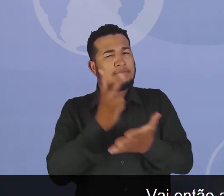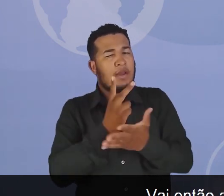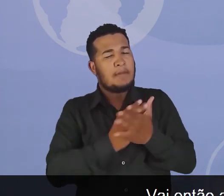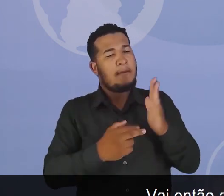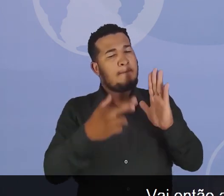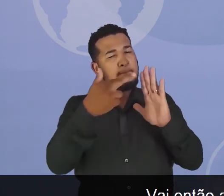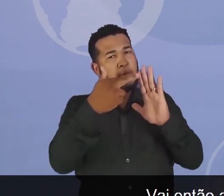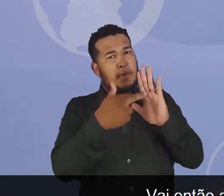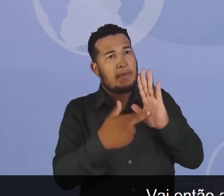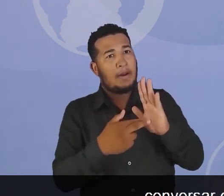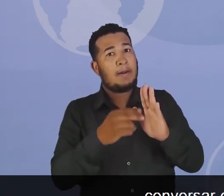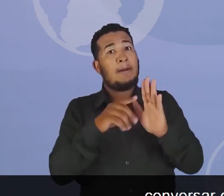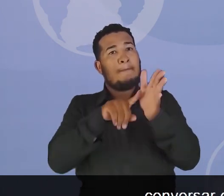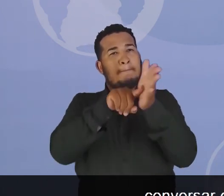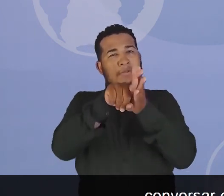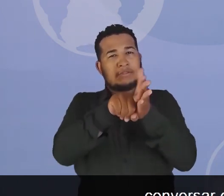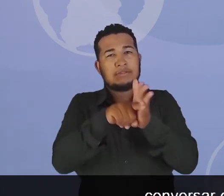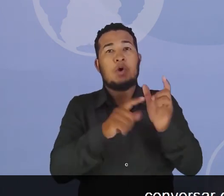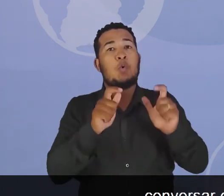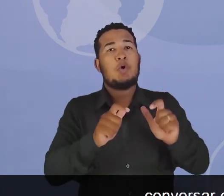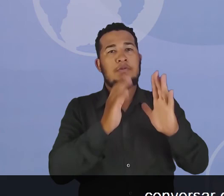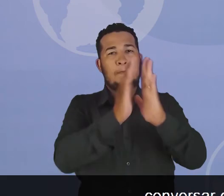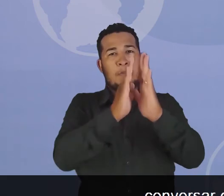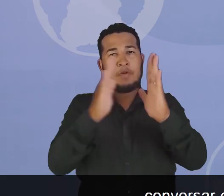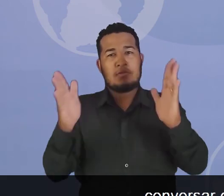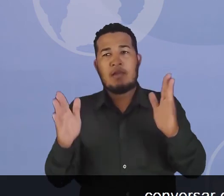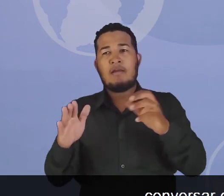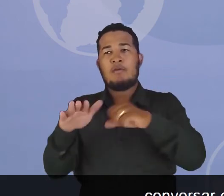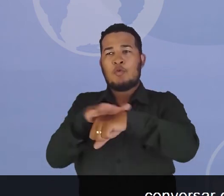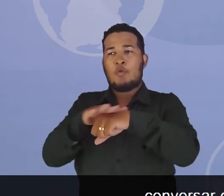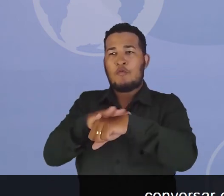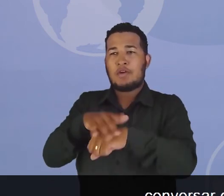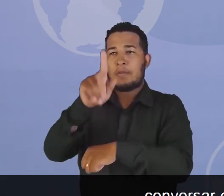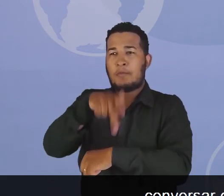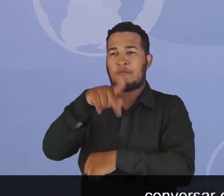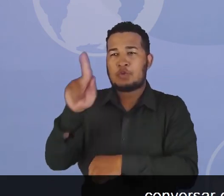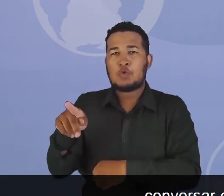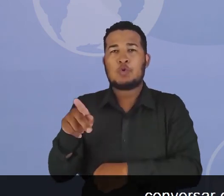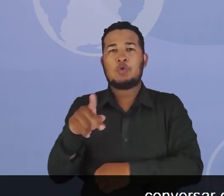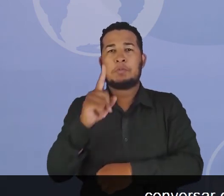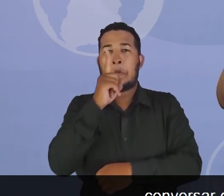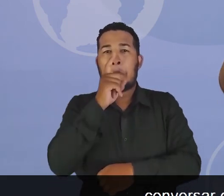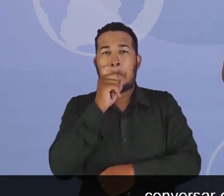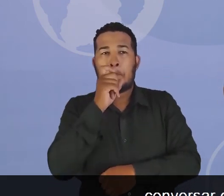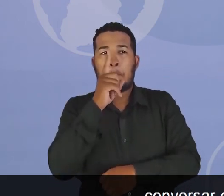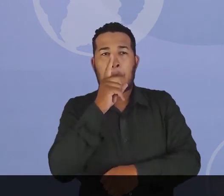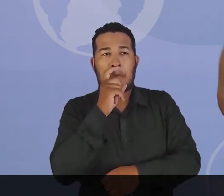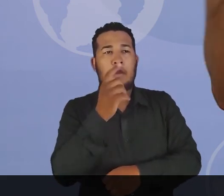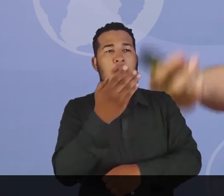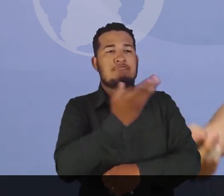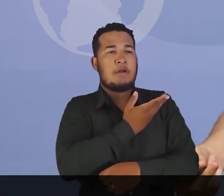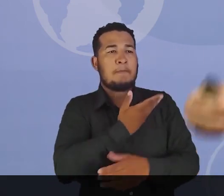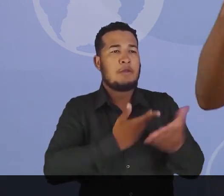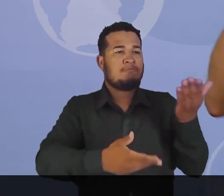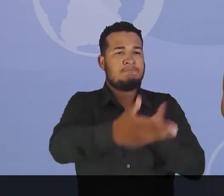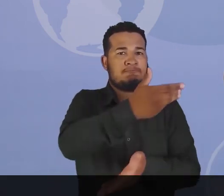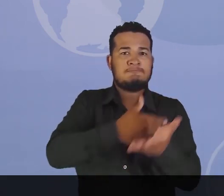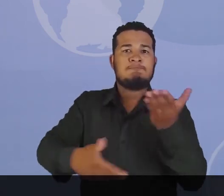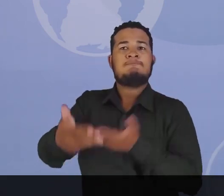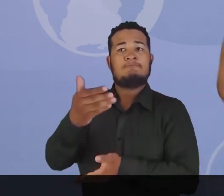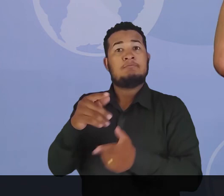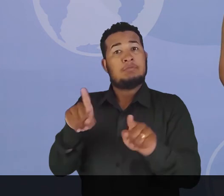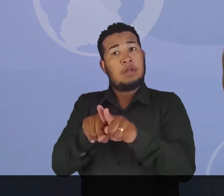Pesquisar na biblioteca da escola, conversar com os professores, conversar com os pais, com os colegas de sala e